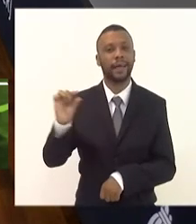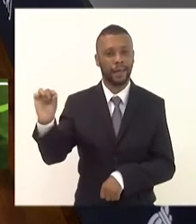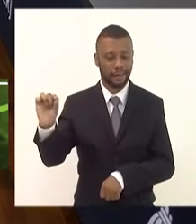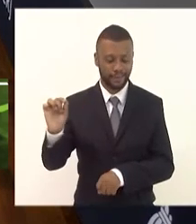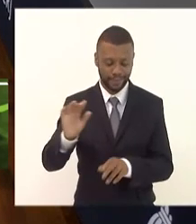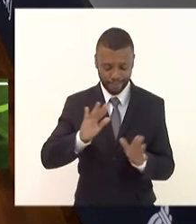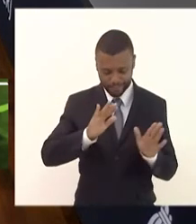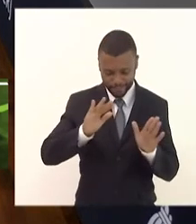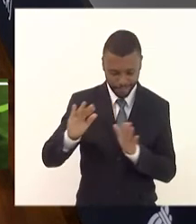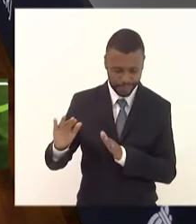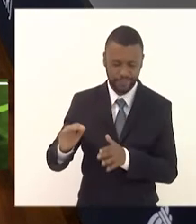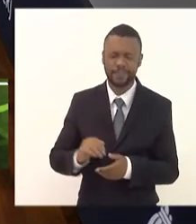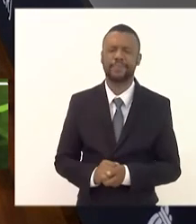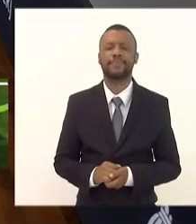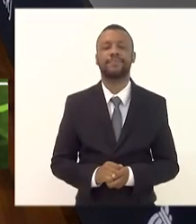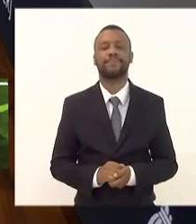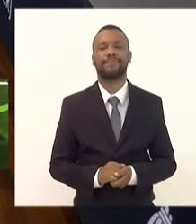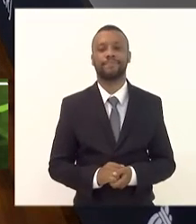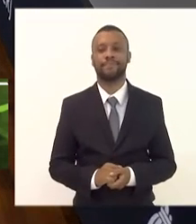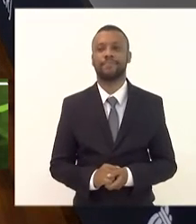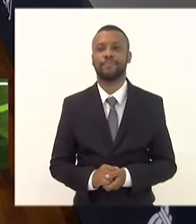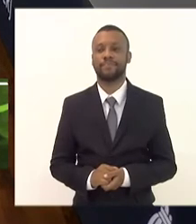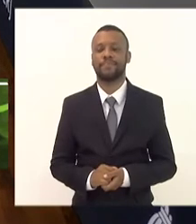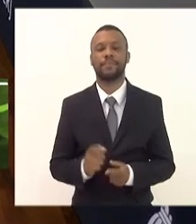olha só.